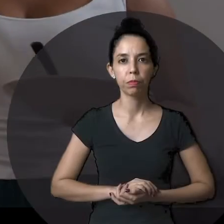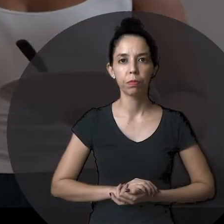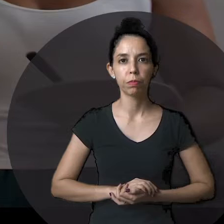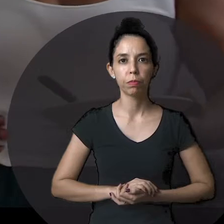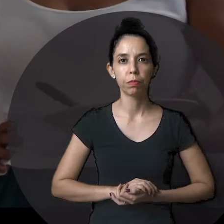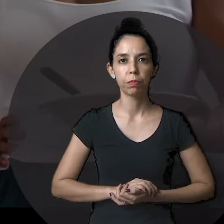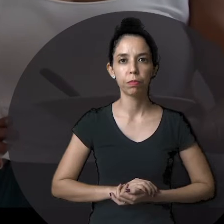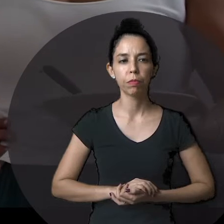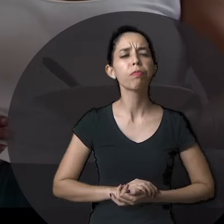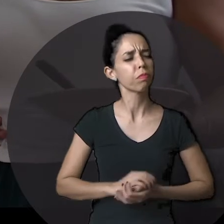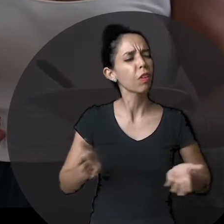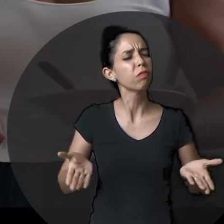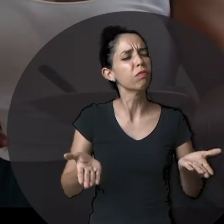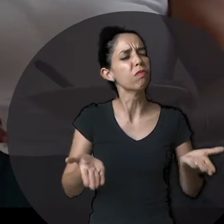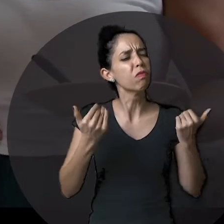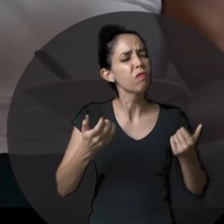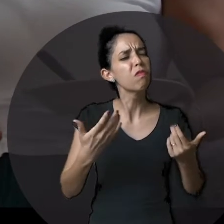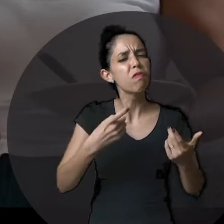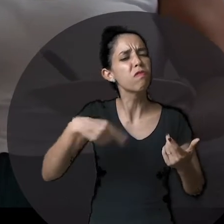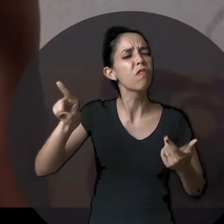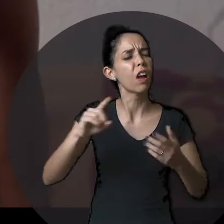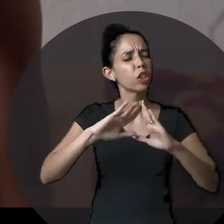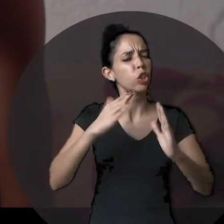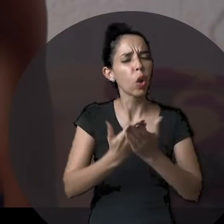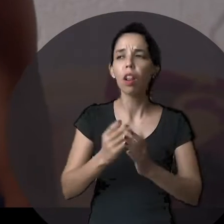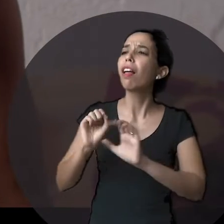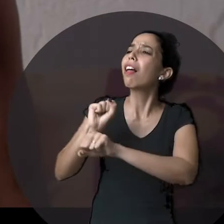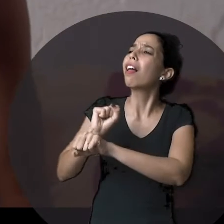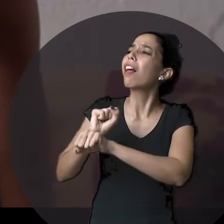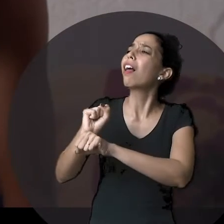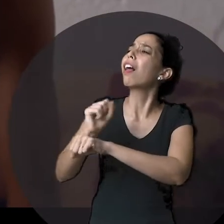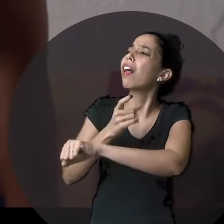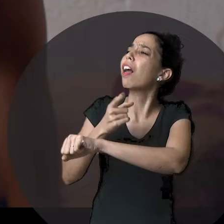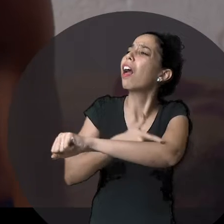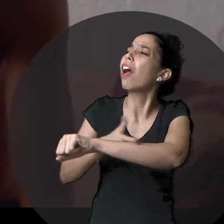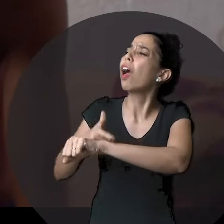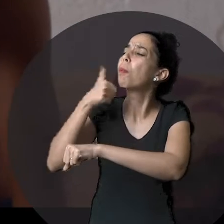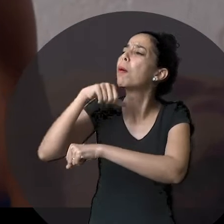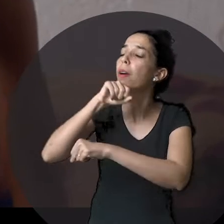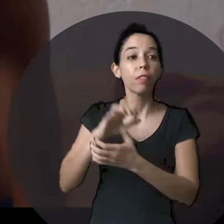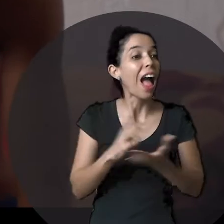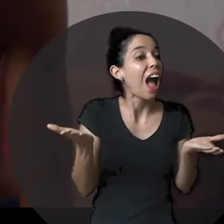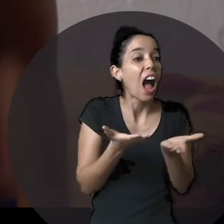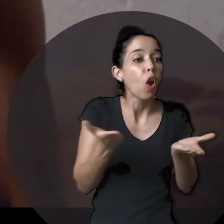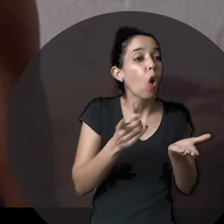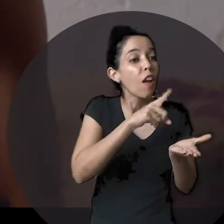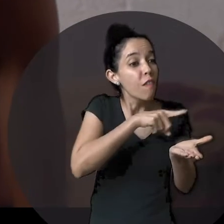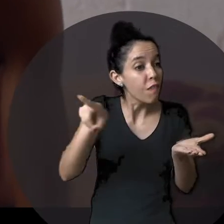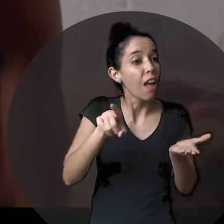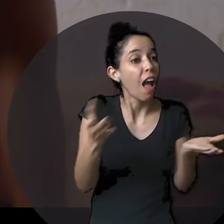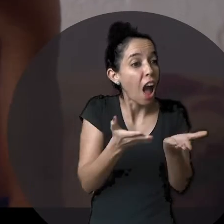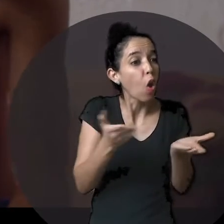tu ainda tá jogando, Pedro? Vamos, vai tomar teu banho. Mãe, pra tu ir pra escola, o pessoal vai chegar atrasado de novo. Vai já, mãe, vai.